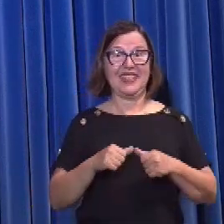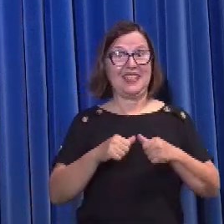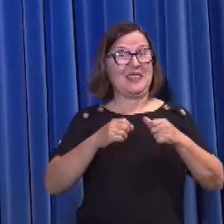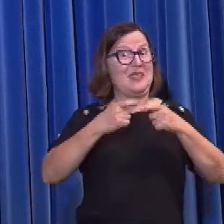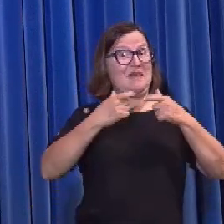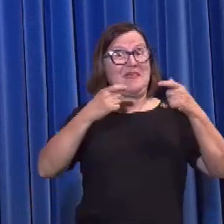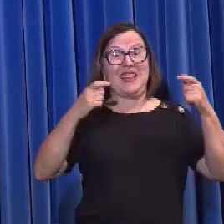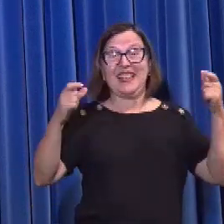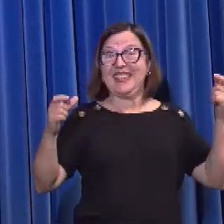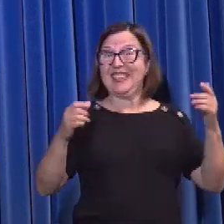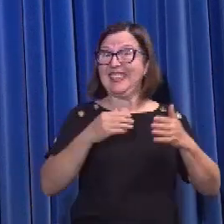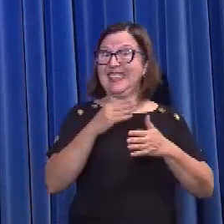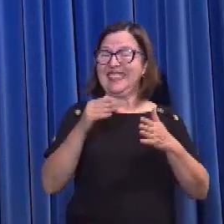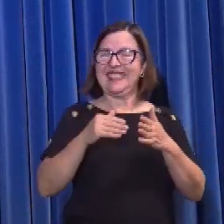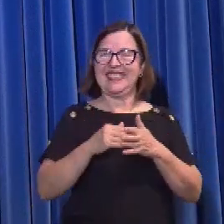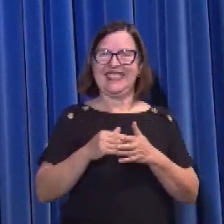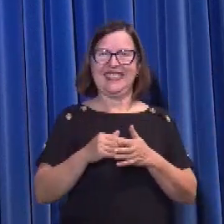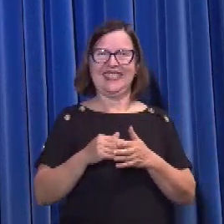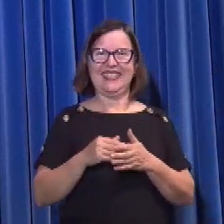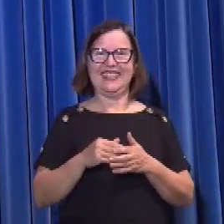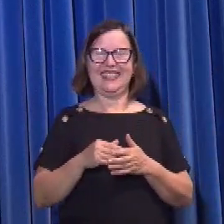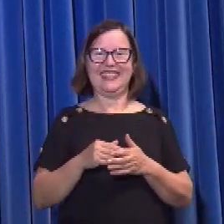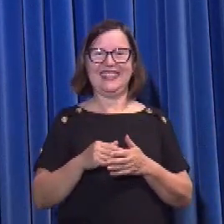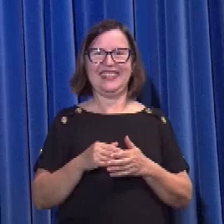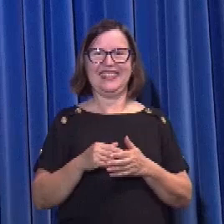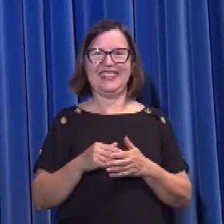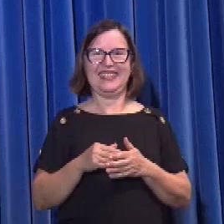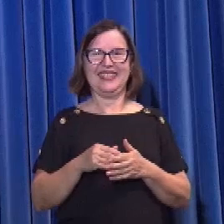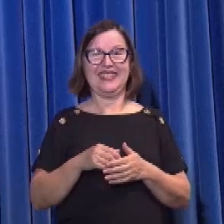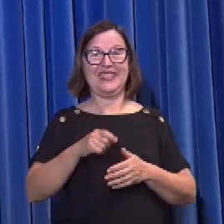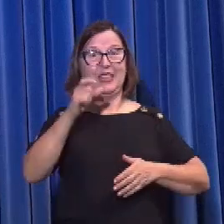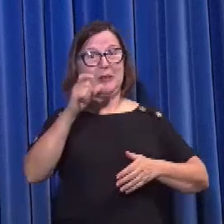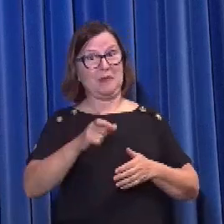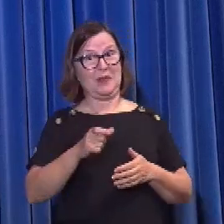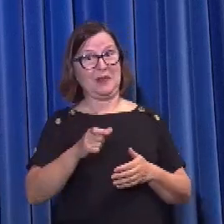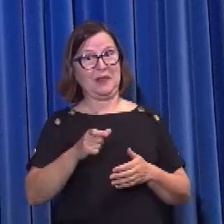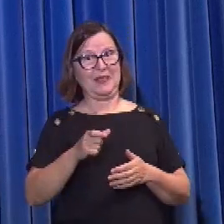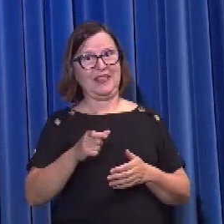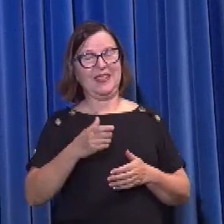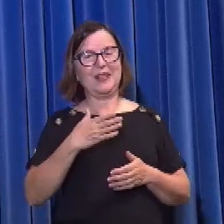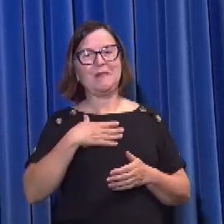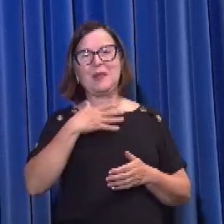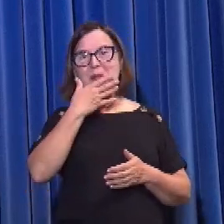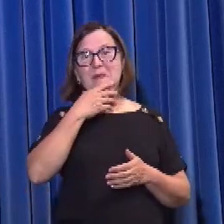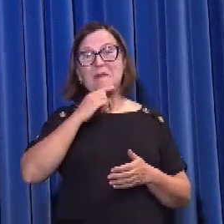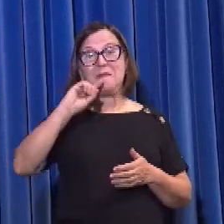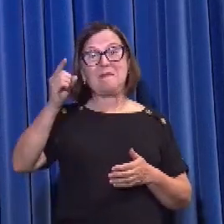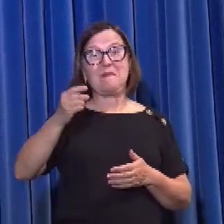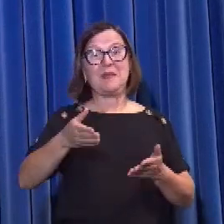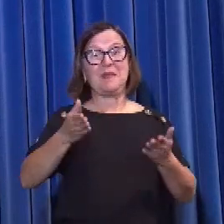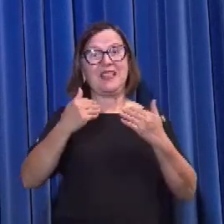está escrito aqui. Aquilo que meu Pai me deu é maior do que tudo.